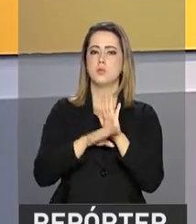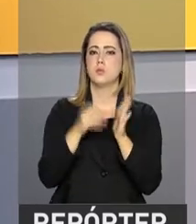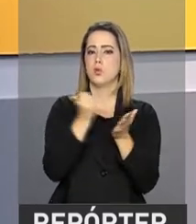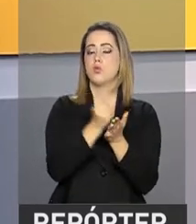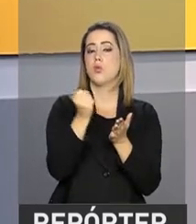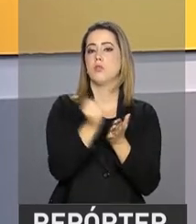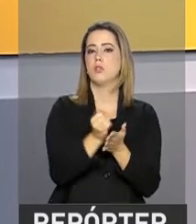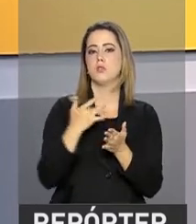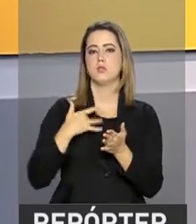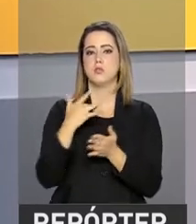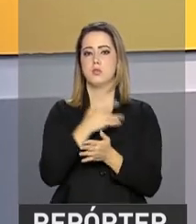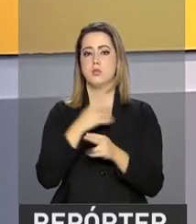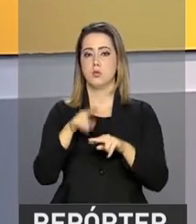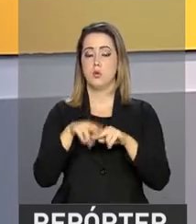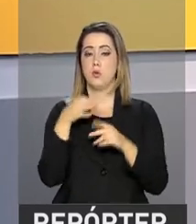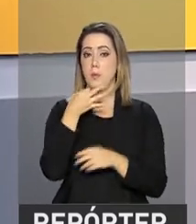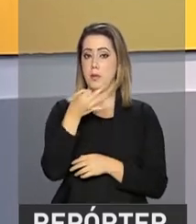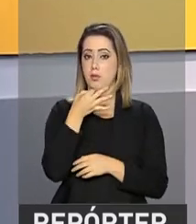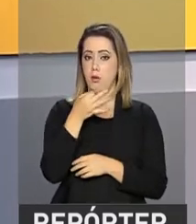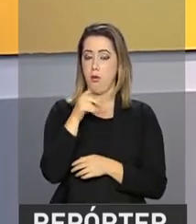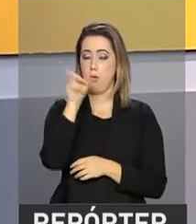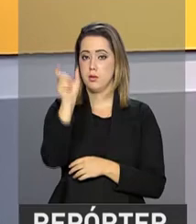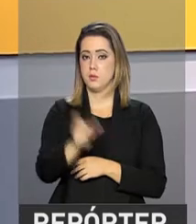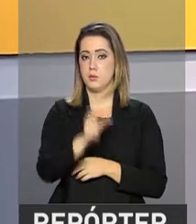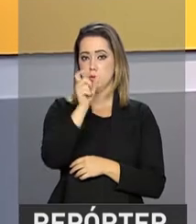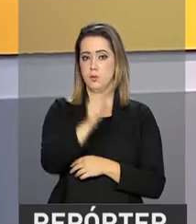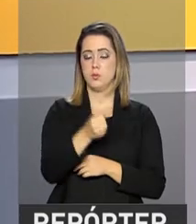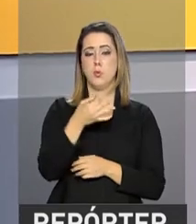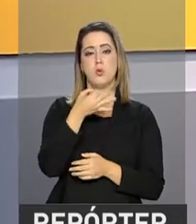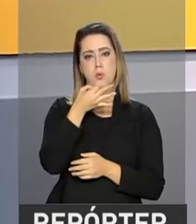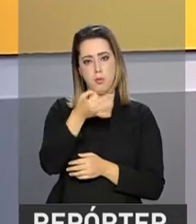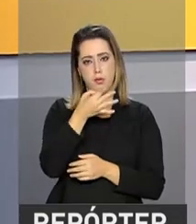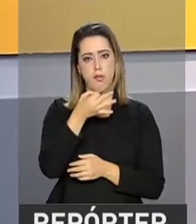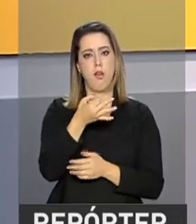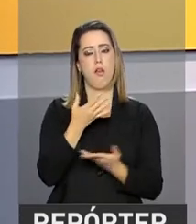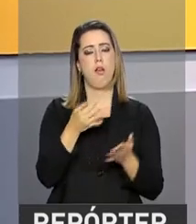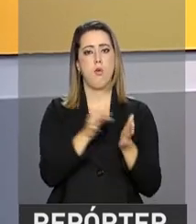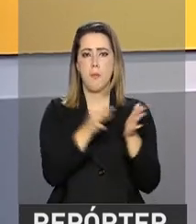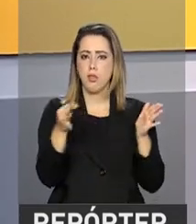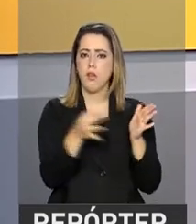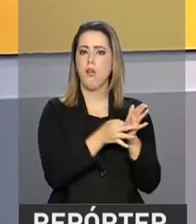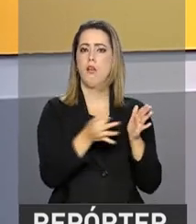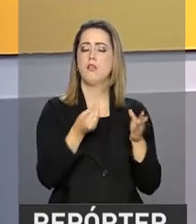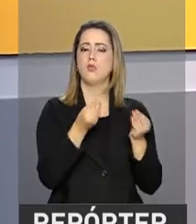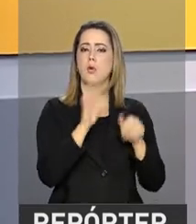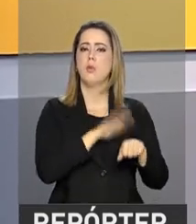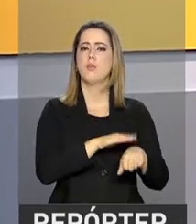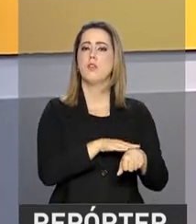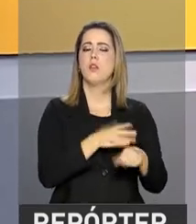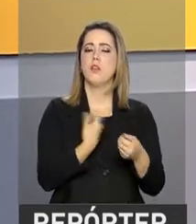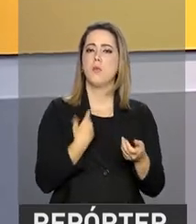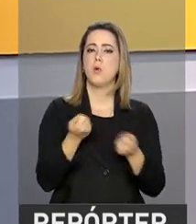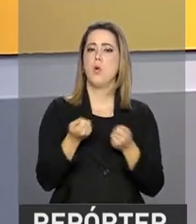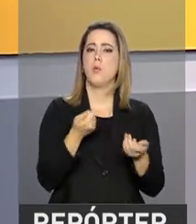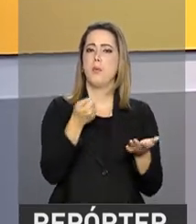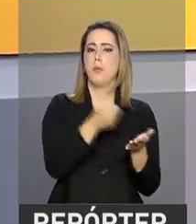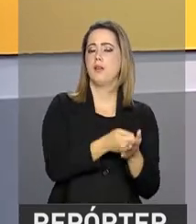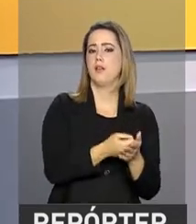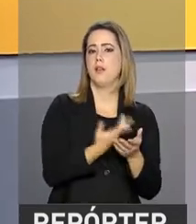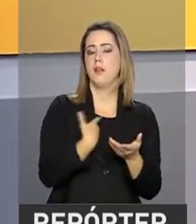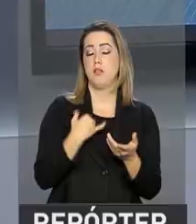saúde por meio de uma consulta pública os usuários podem dar sugestões sobre prazos formas de atendimento e reembolso de